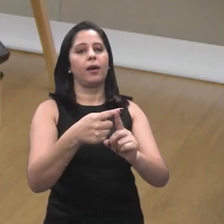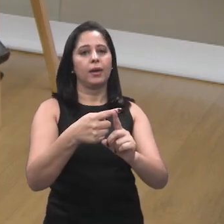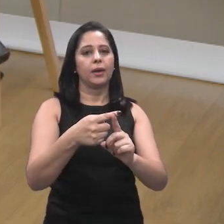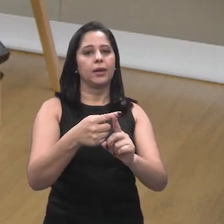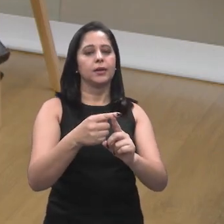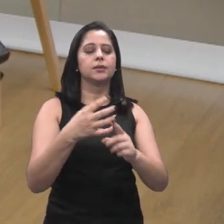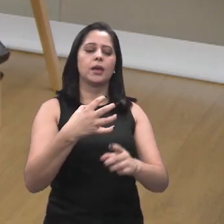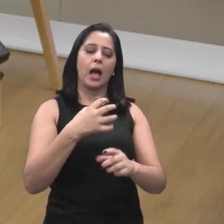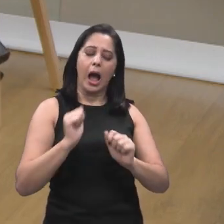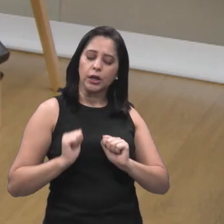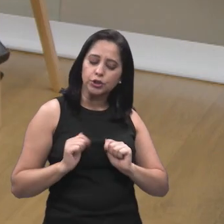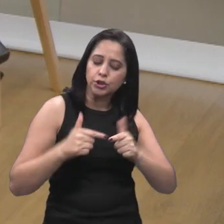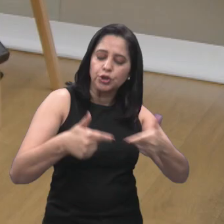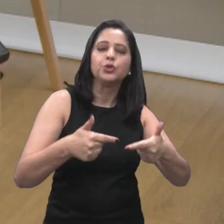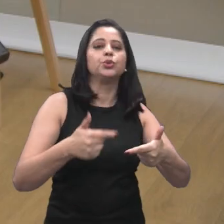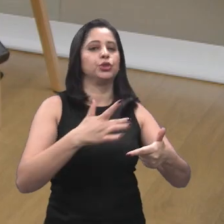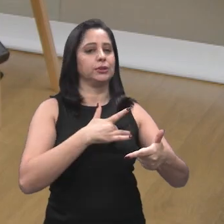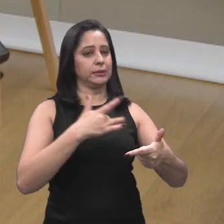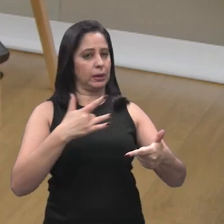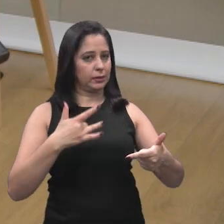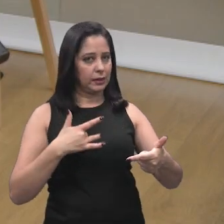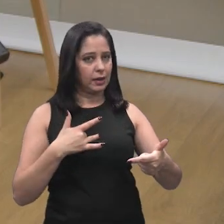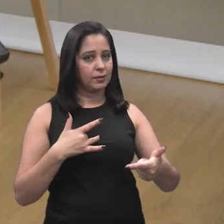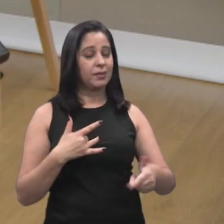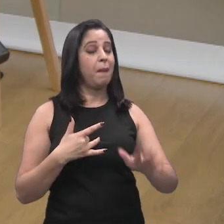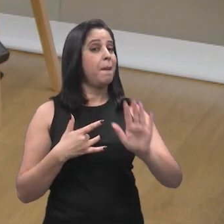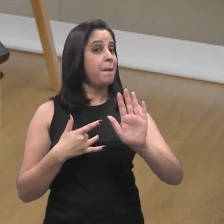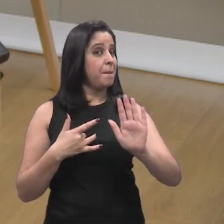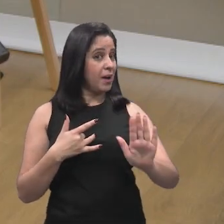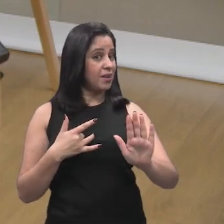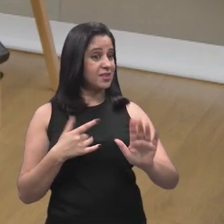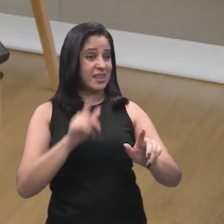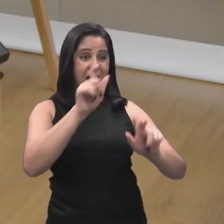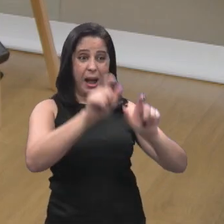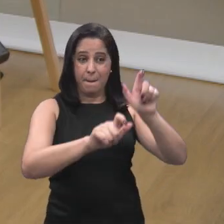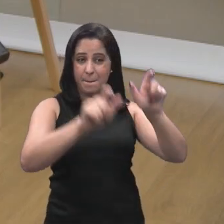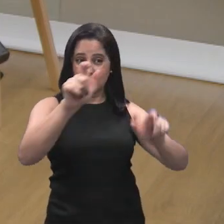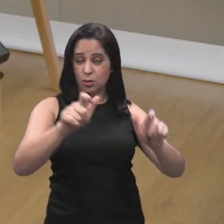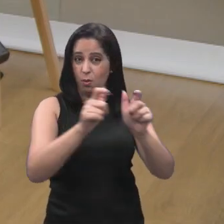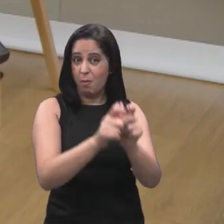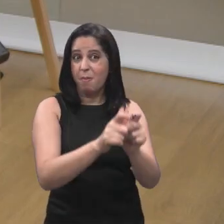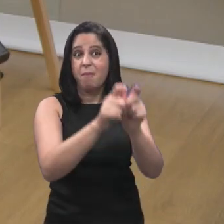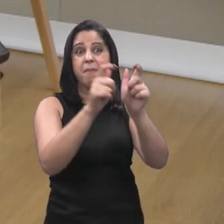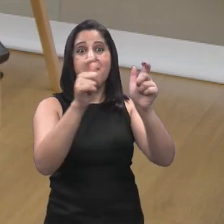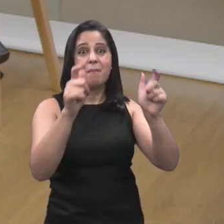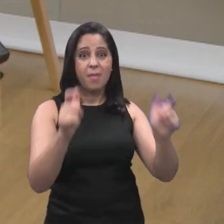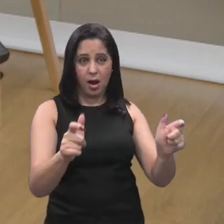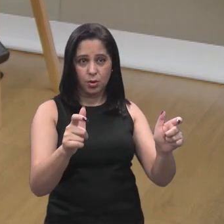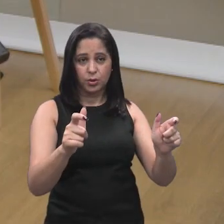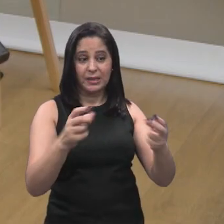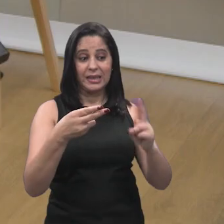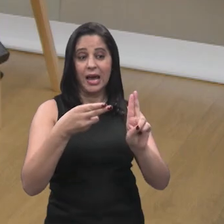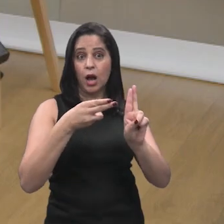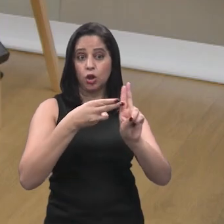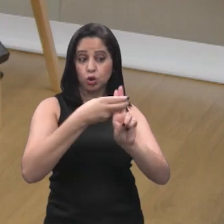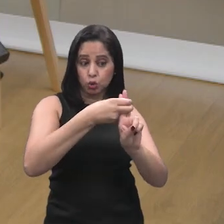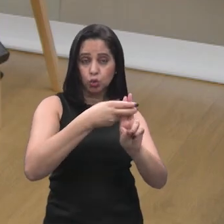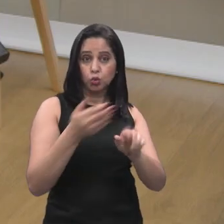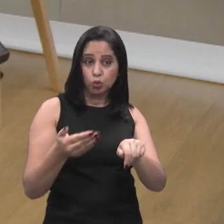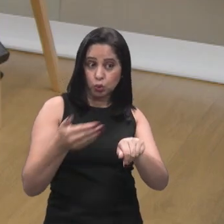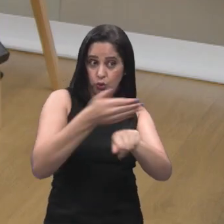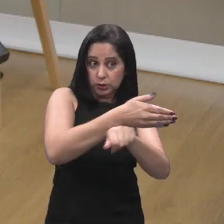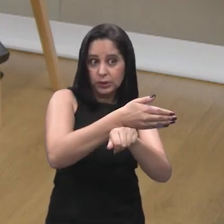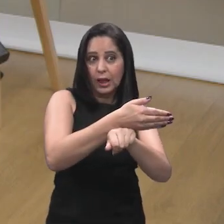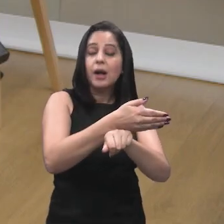da importância de conciliar hábitos saudáveis com medicação, no caso das pessoas que têm de tomar ali regularmente.